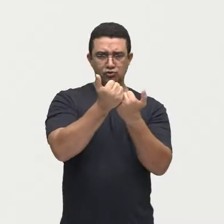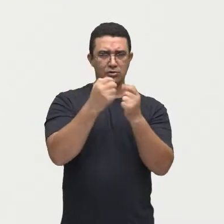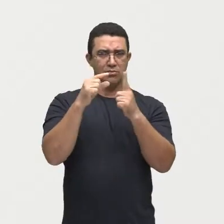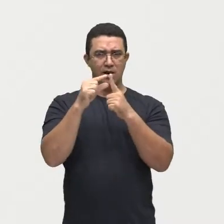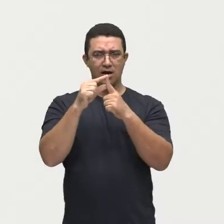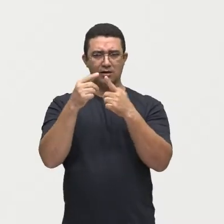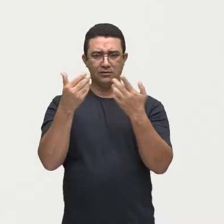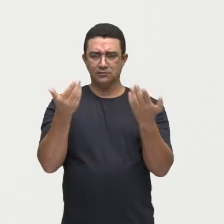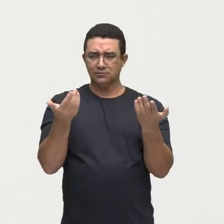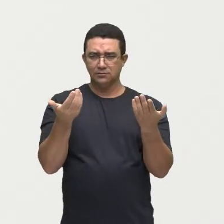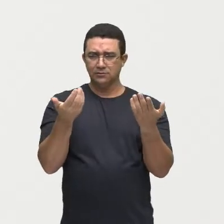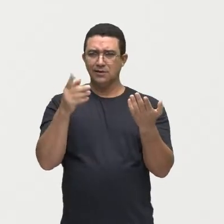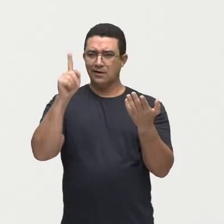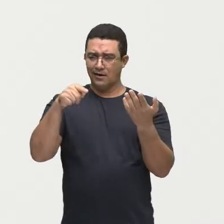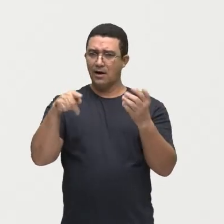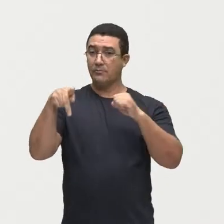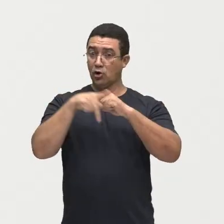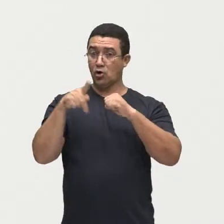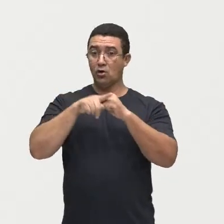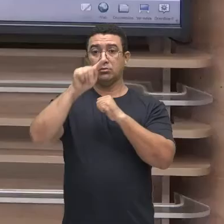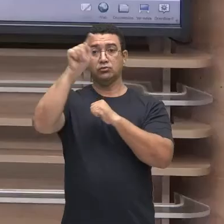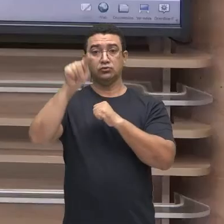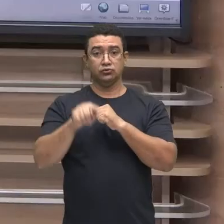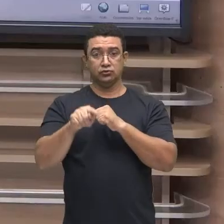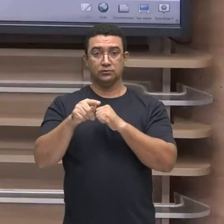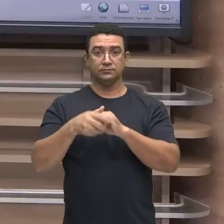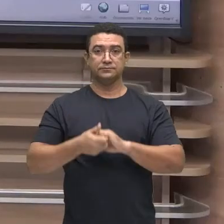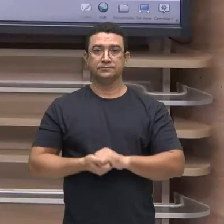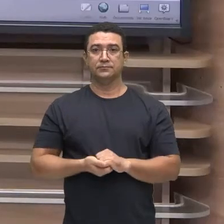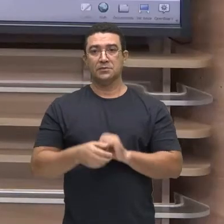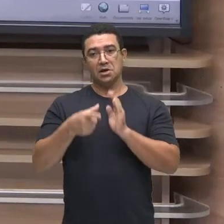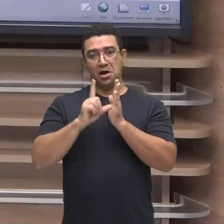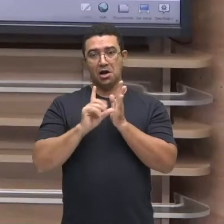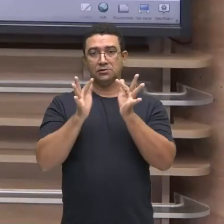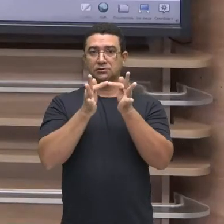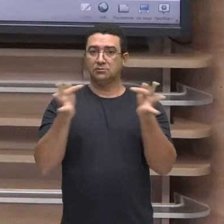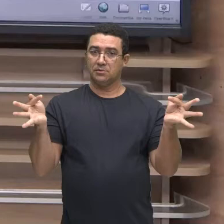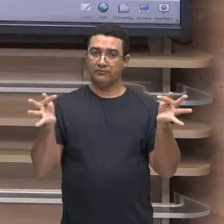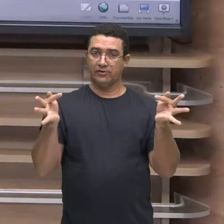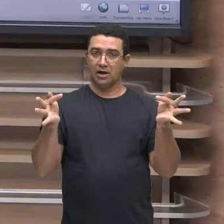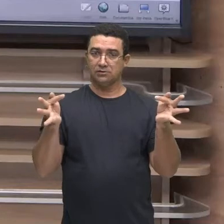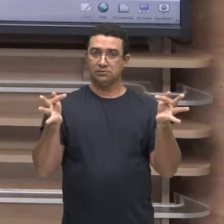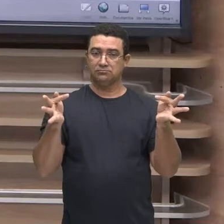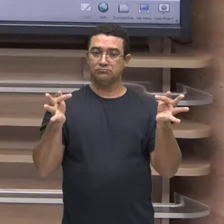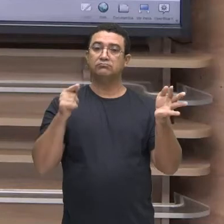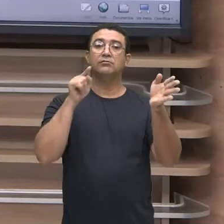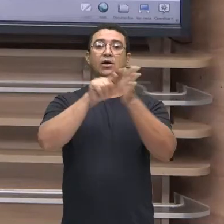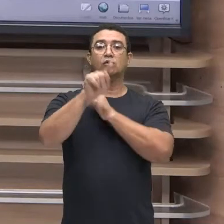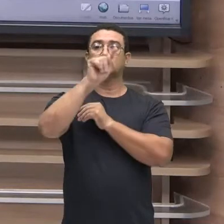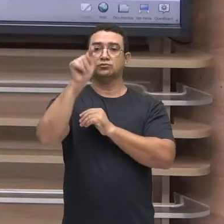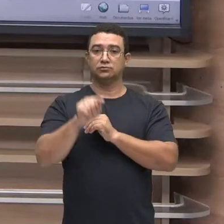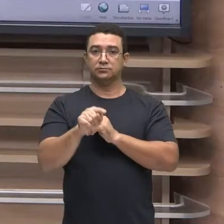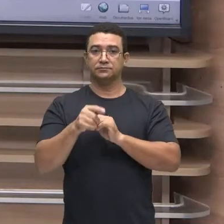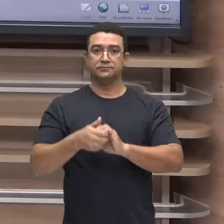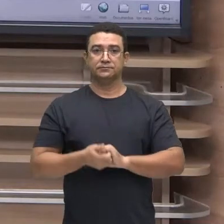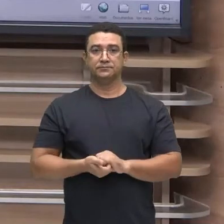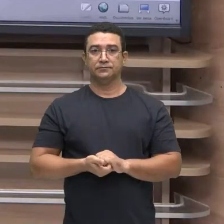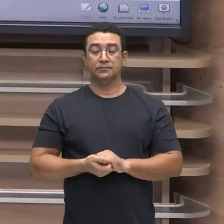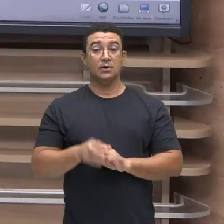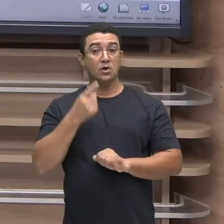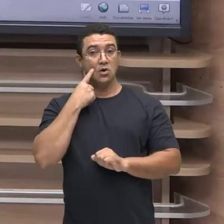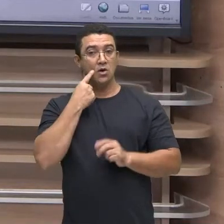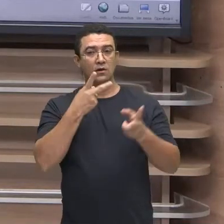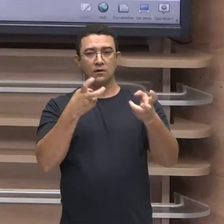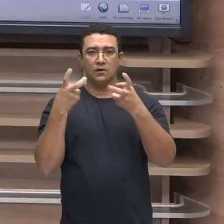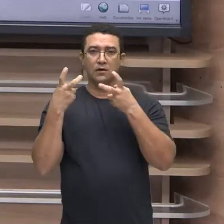nasceu? Ele é um pronome interrogativo. Ele está aqui diante de uma frase interrogativa. Só para vocês observarem,